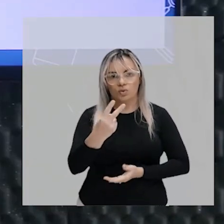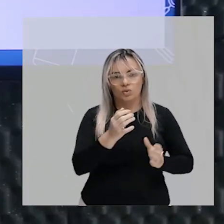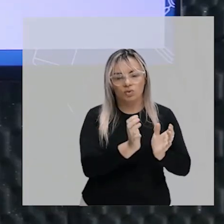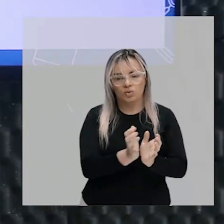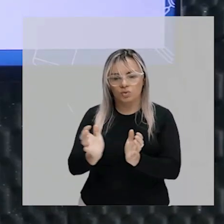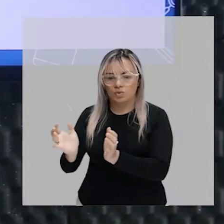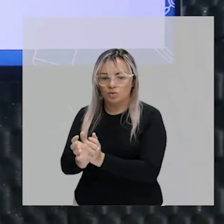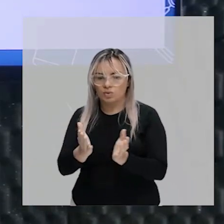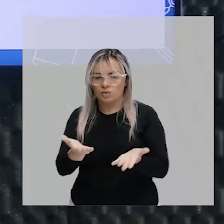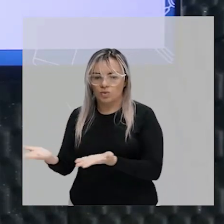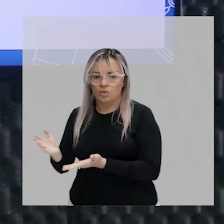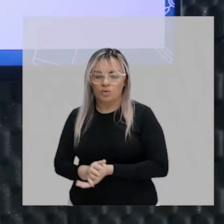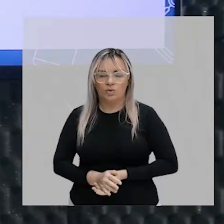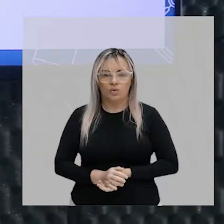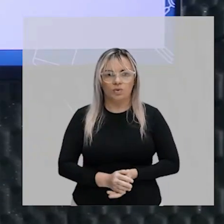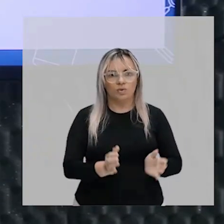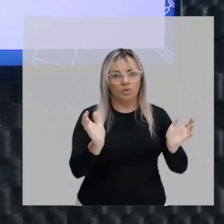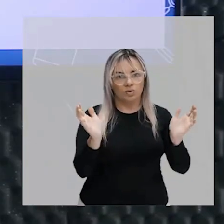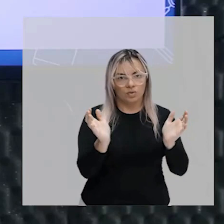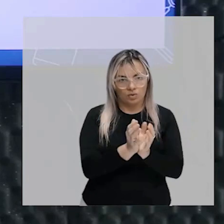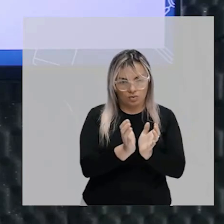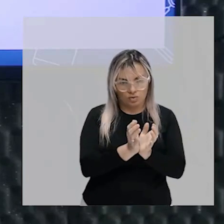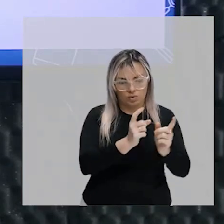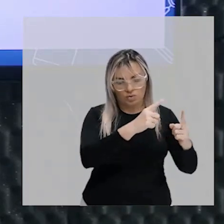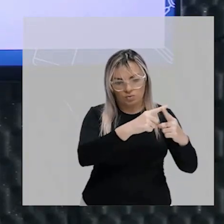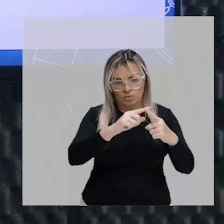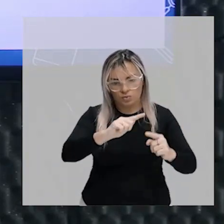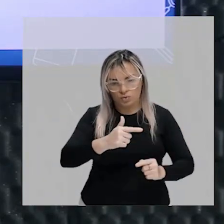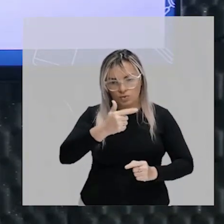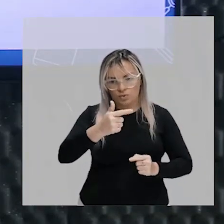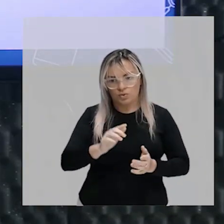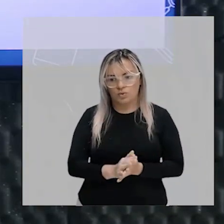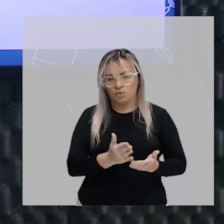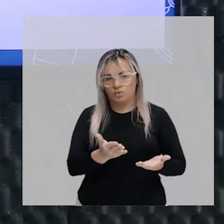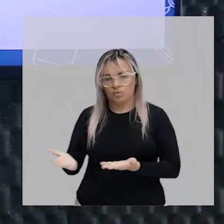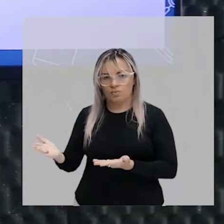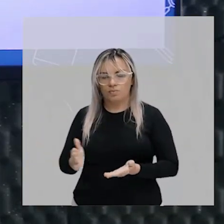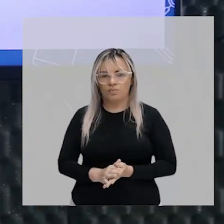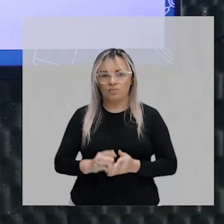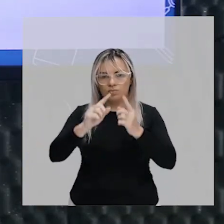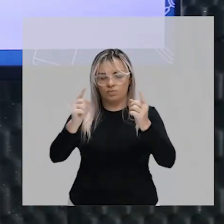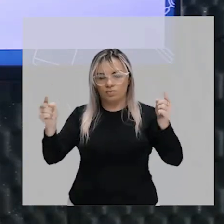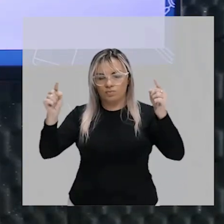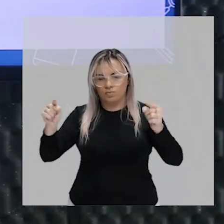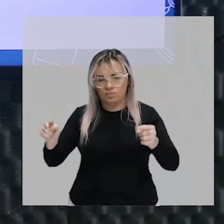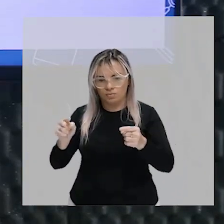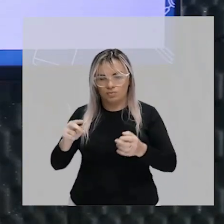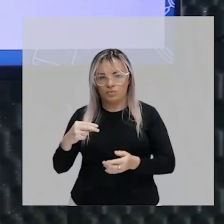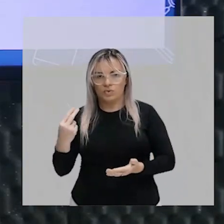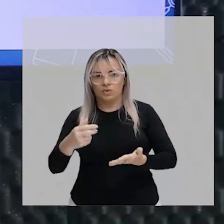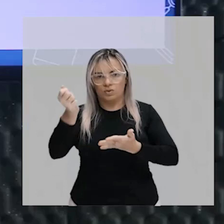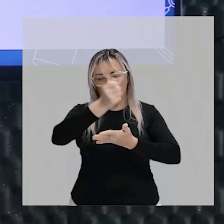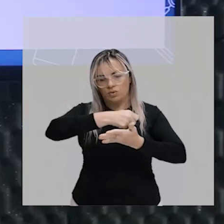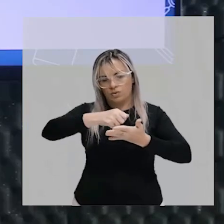conjuntos bom eu tenho o conjunto dos múltiplos de dois e esses múltiplos de dois que nós estamos escrevendo aqui para